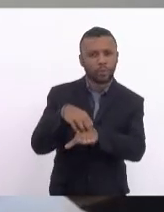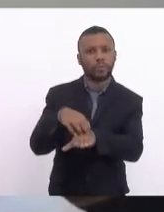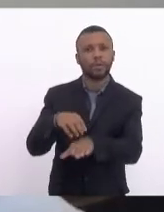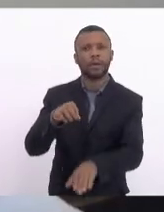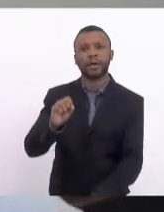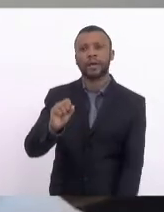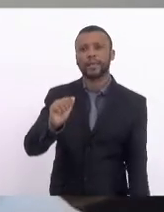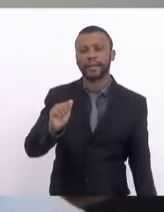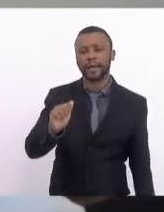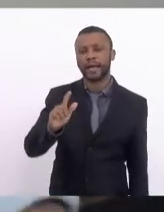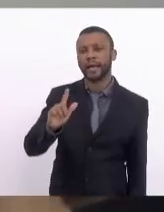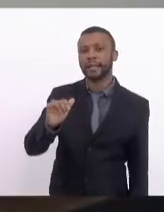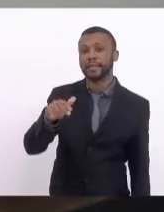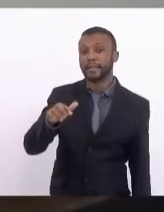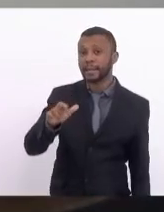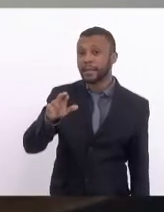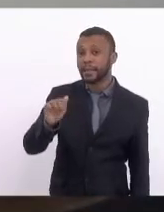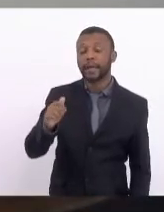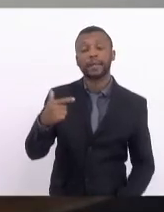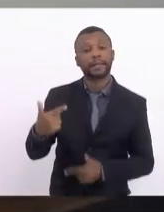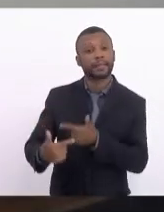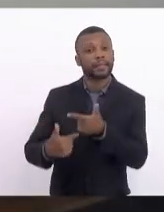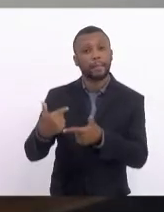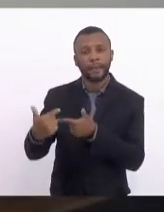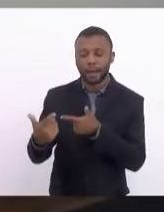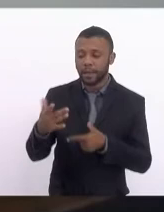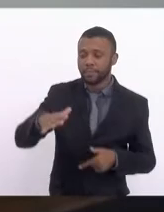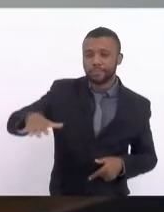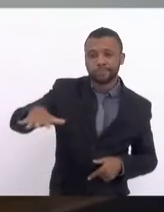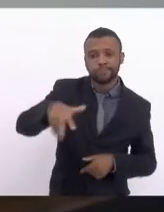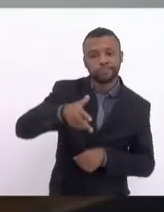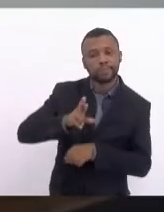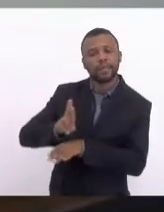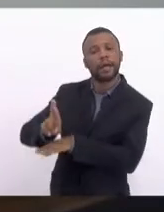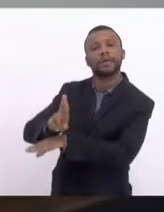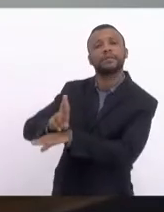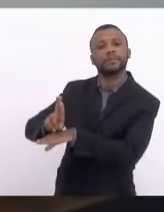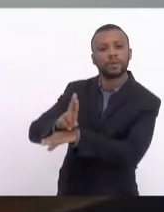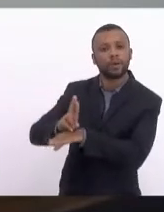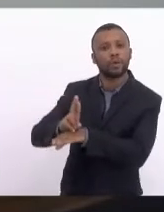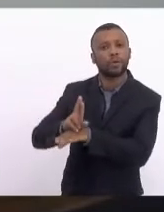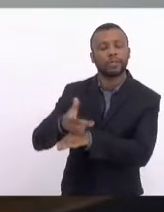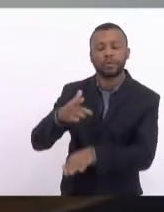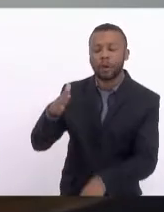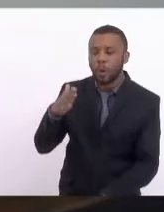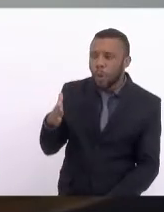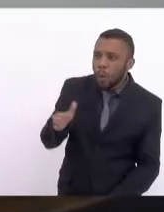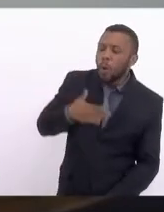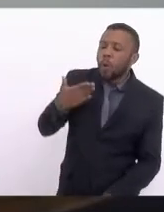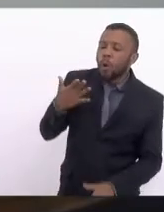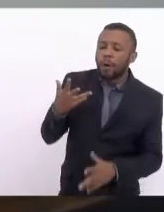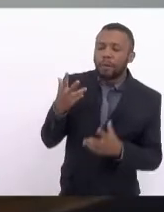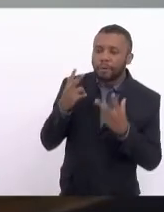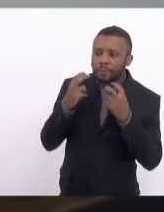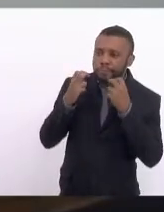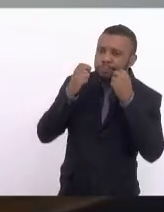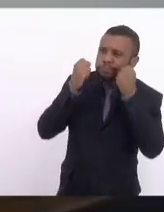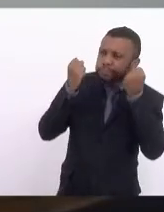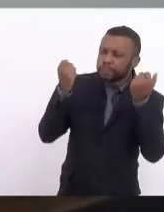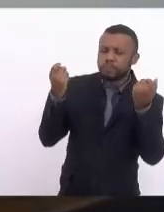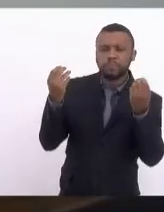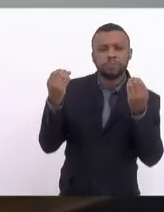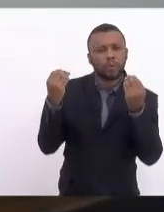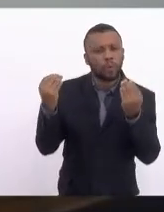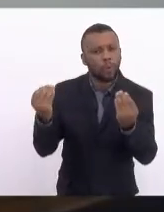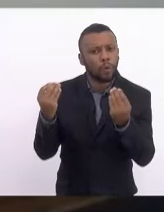que atua na região dos lagos e que causou uma surpresa desagradável,